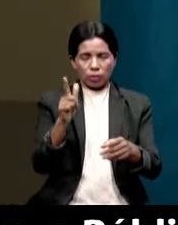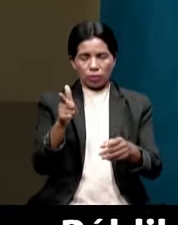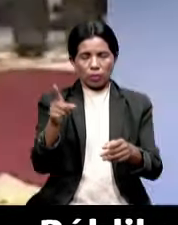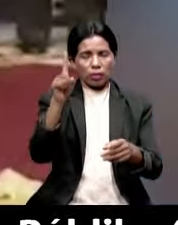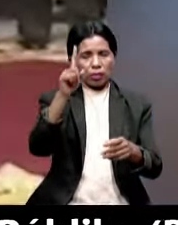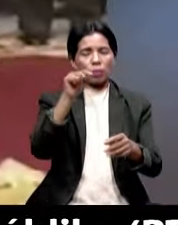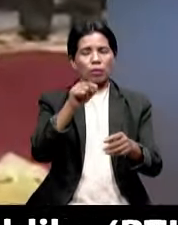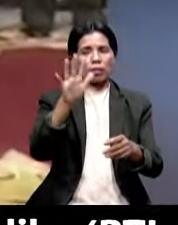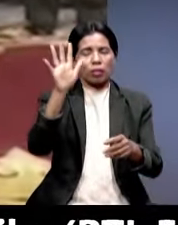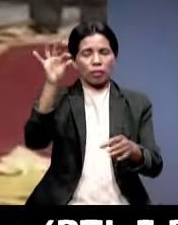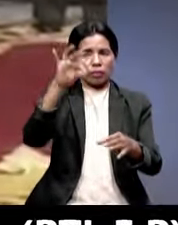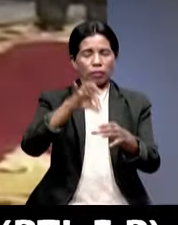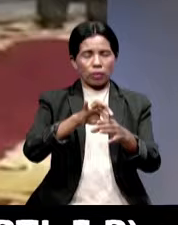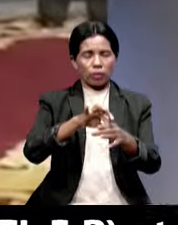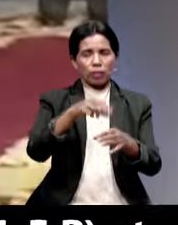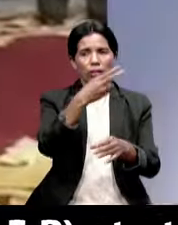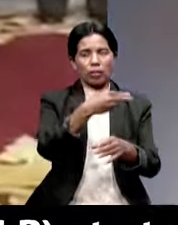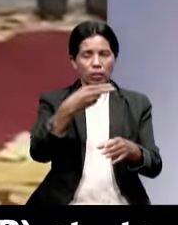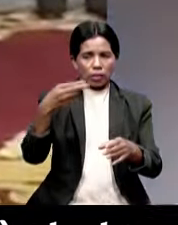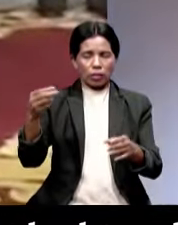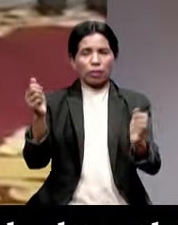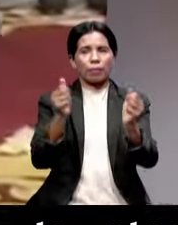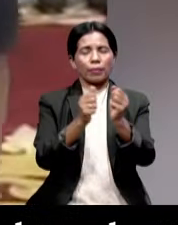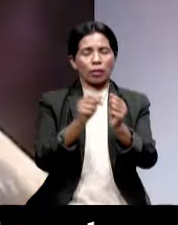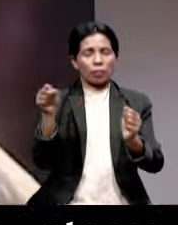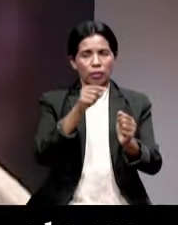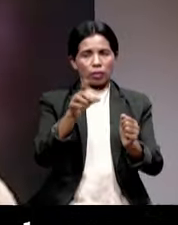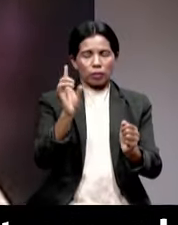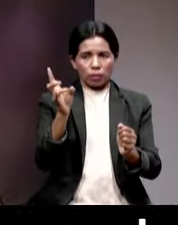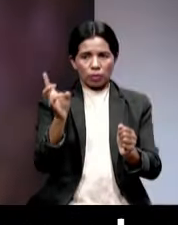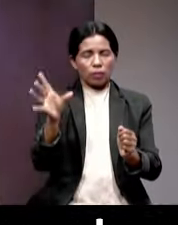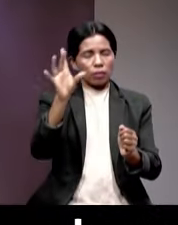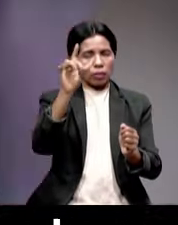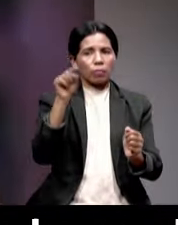pontu lima hilika vota ba autonomia especial ko Indonesia no porcentu hitunu resing valu